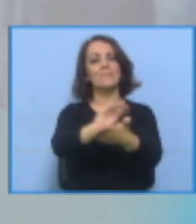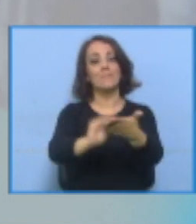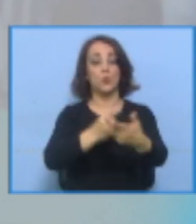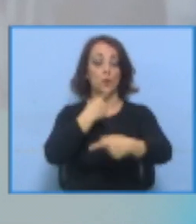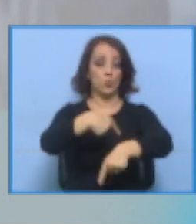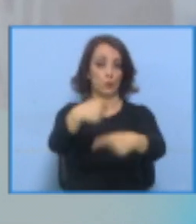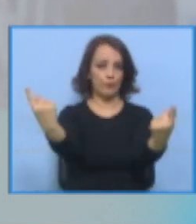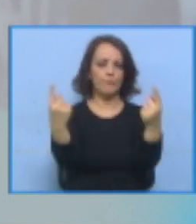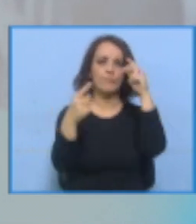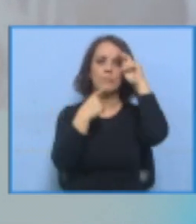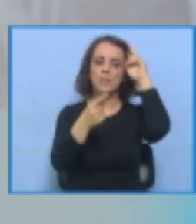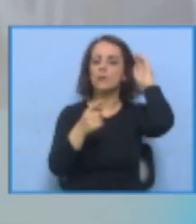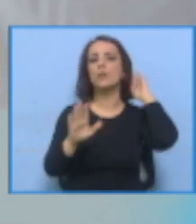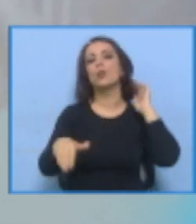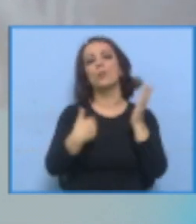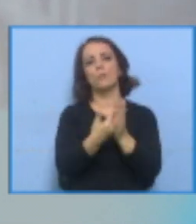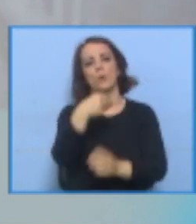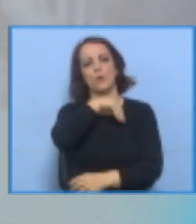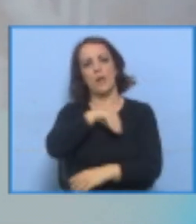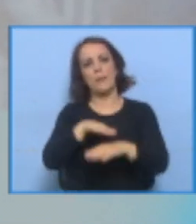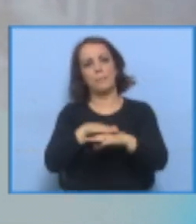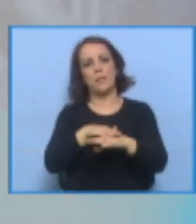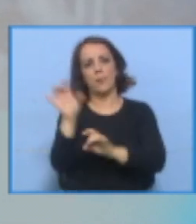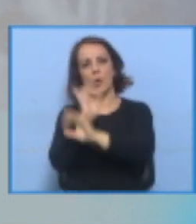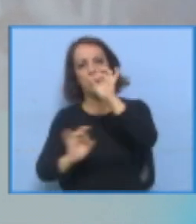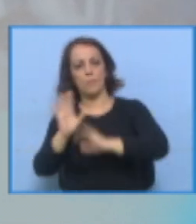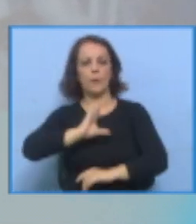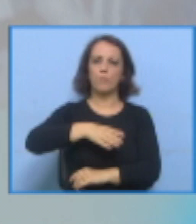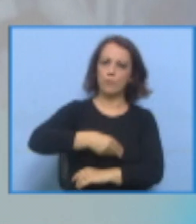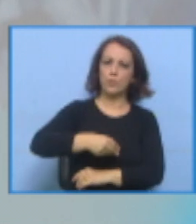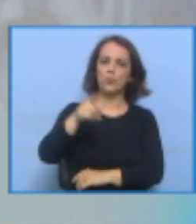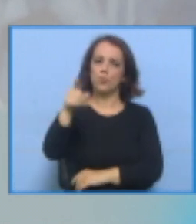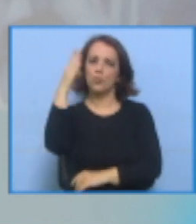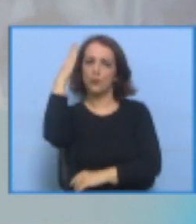fazem uma proposta de um salário mínimo na Europa e no mundo. Acha